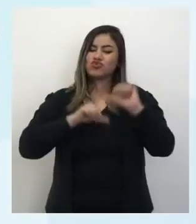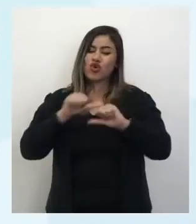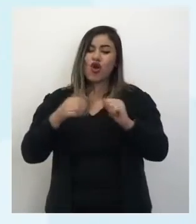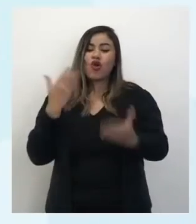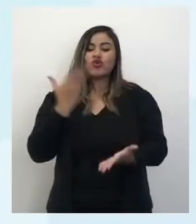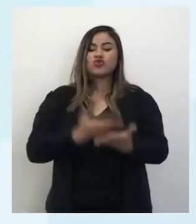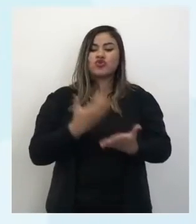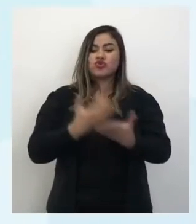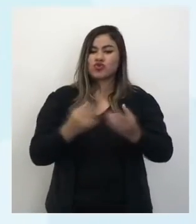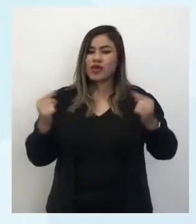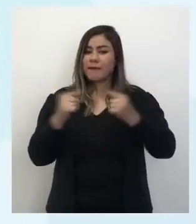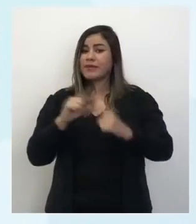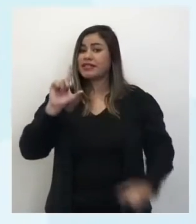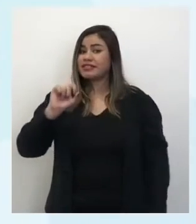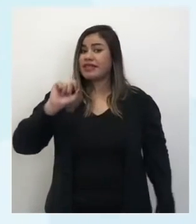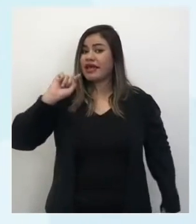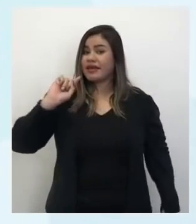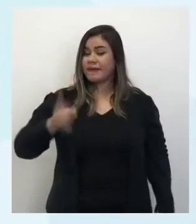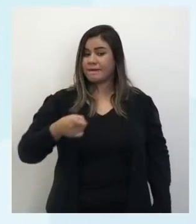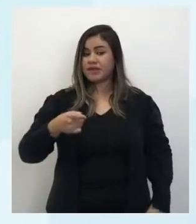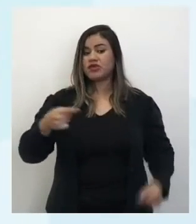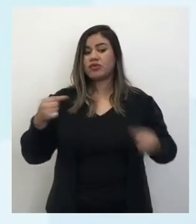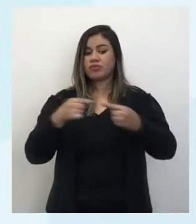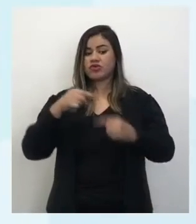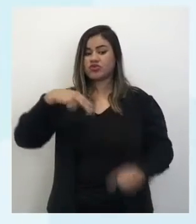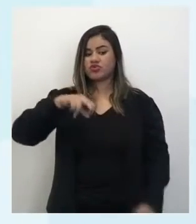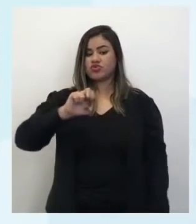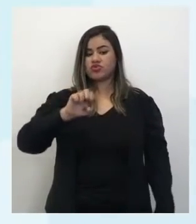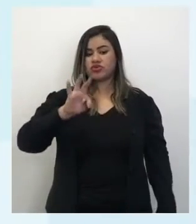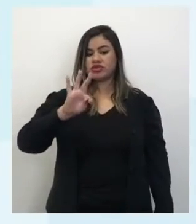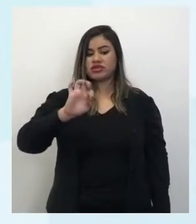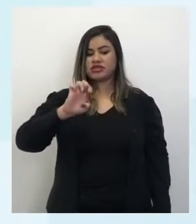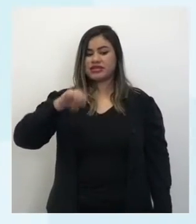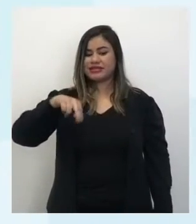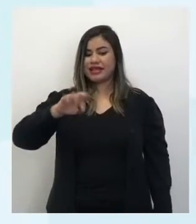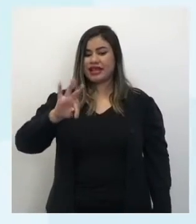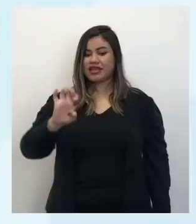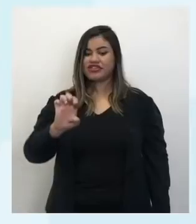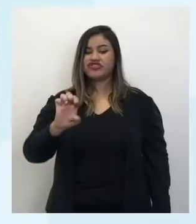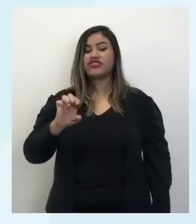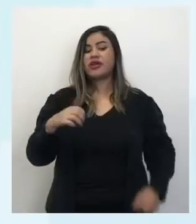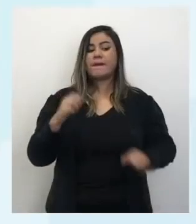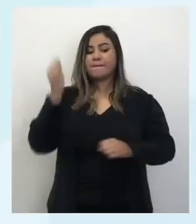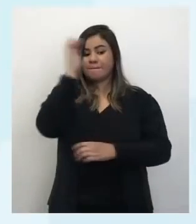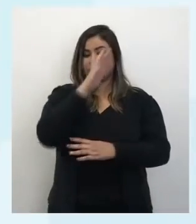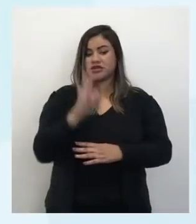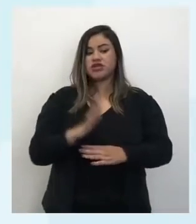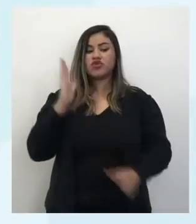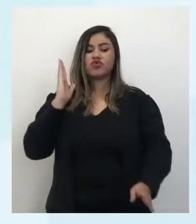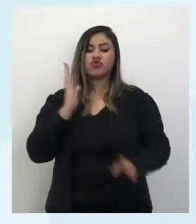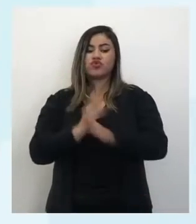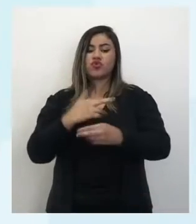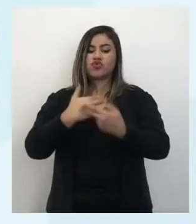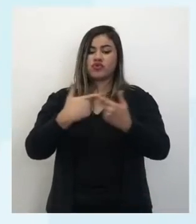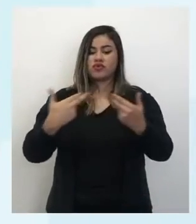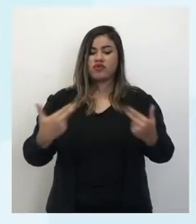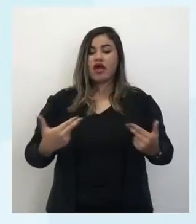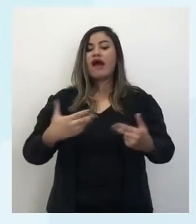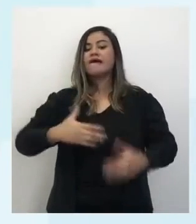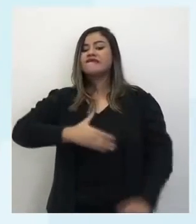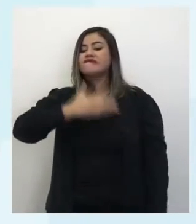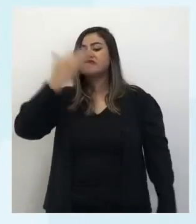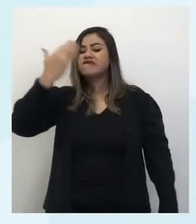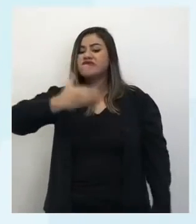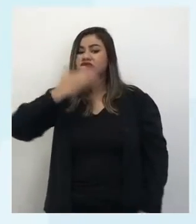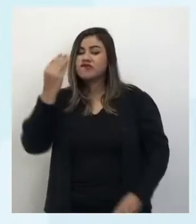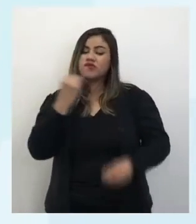com 10.000 participantes da Coorte Nutrinet Brasil identificou aumento do consumo de frutas, hortaliças